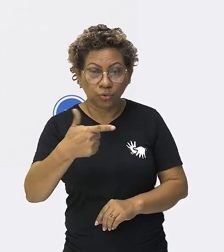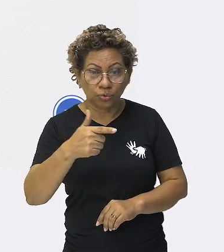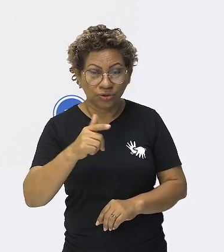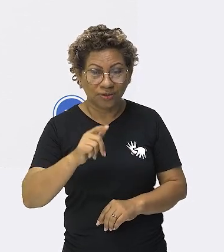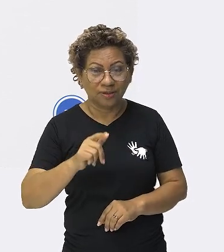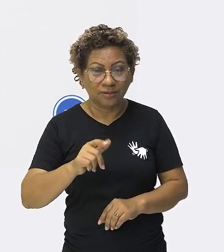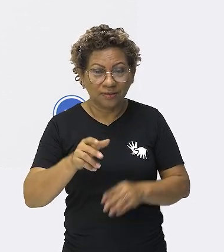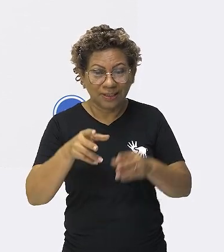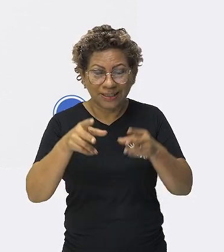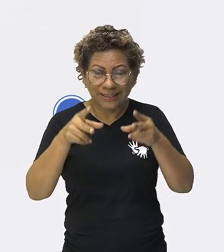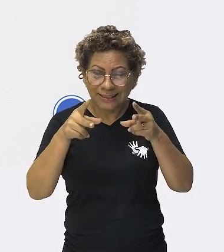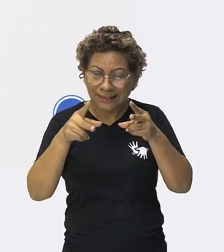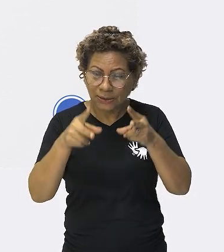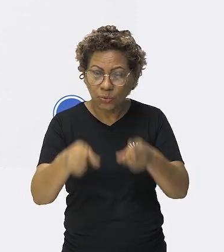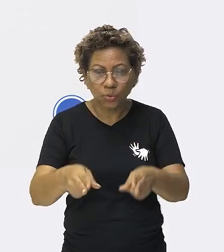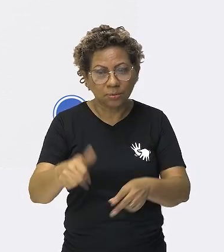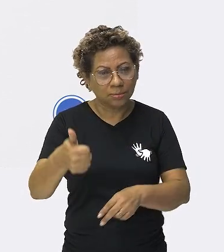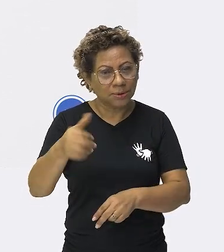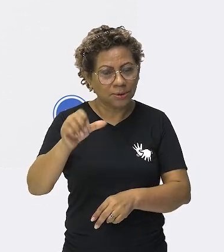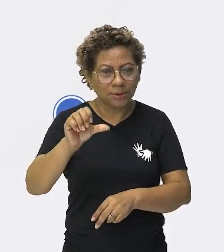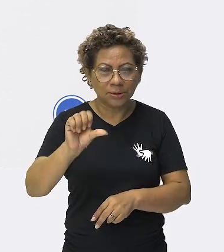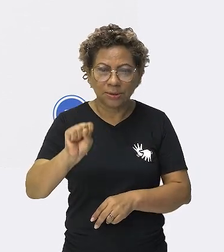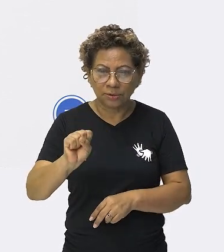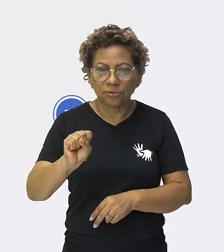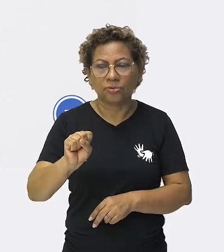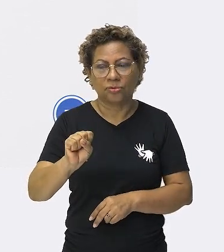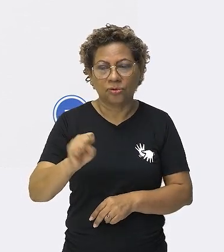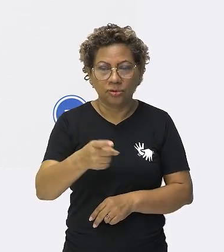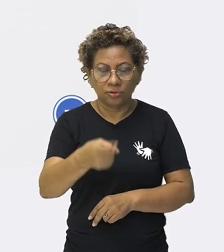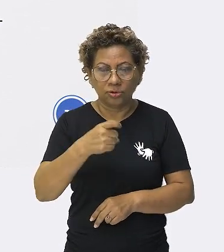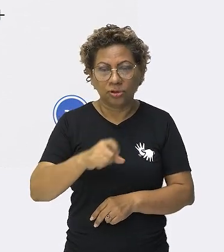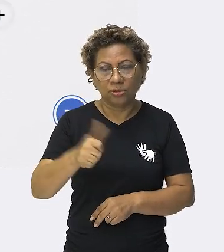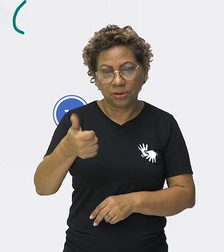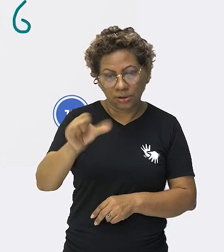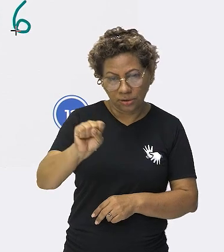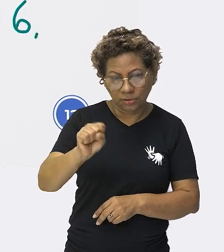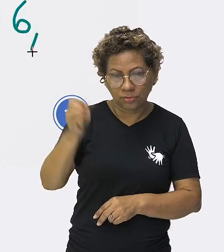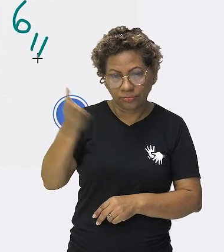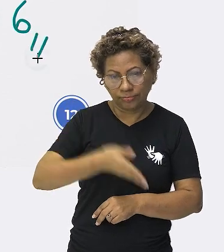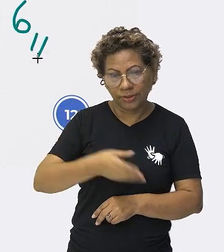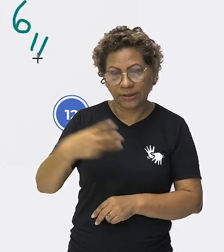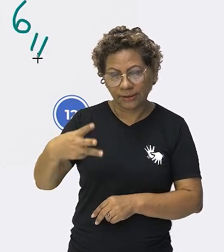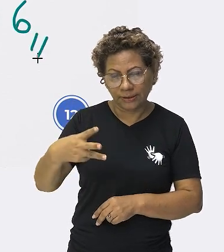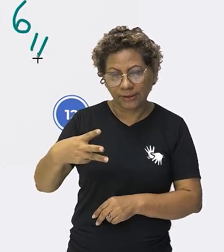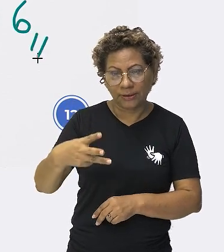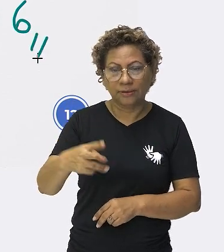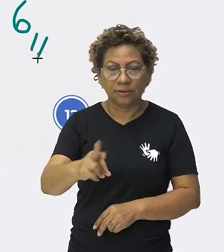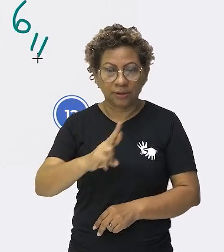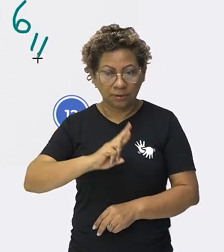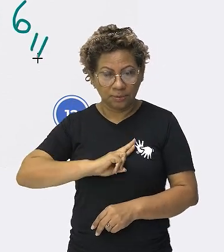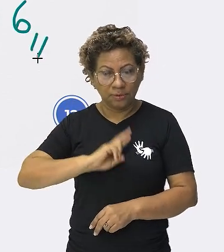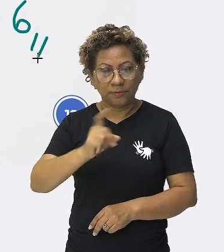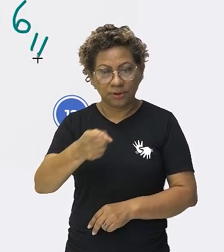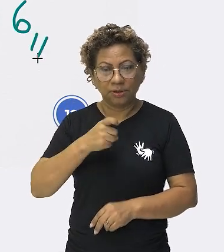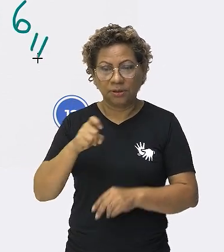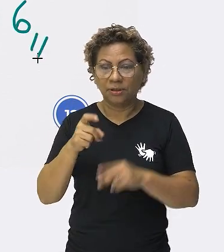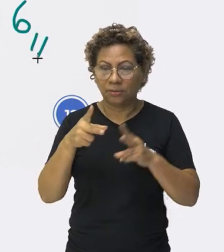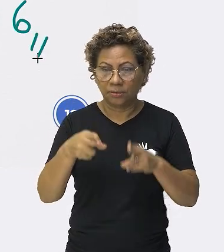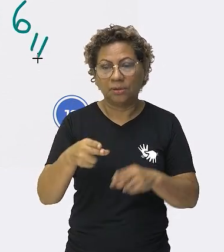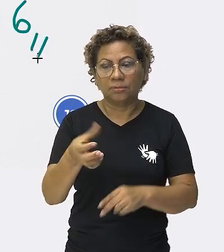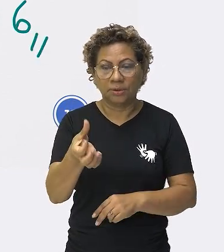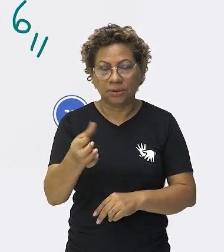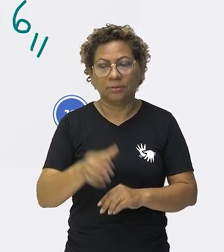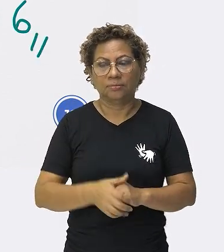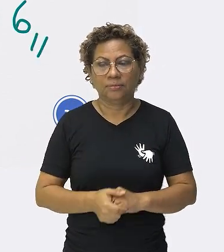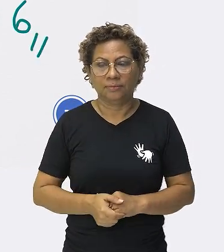isola aqui o valor de x, né? 18 sobre 3, x igual a 6, da mesma maneira, ok? Então, de